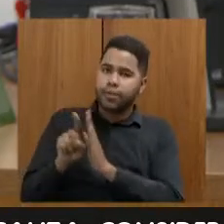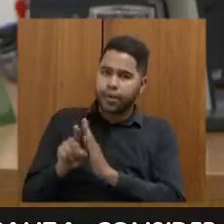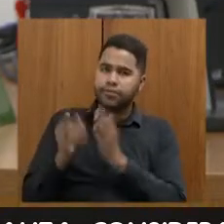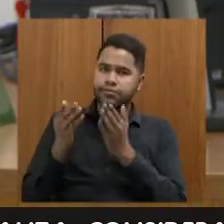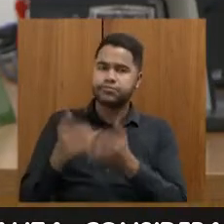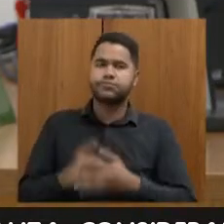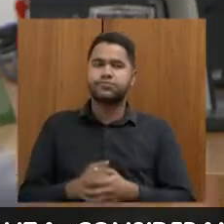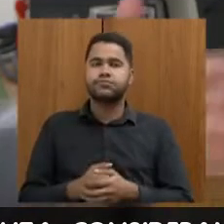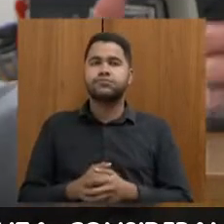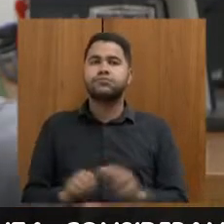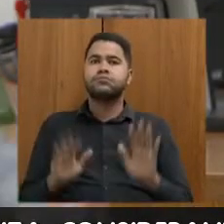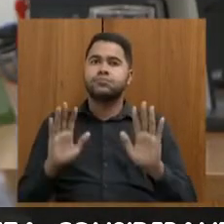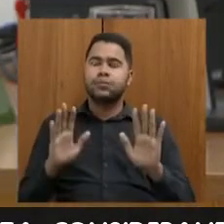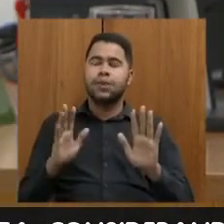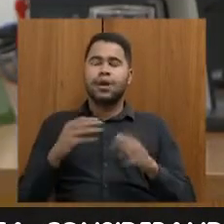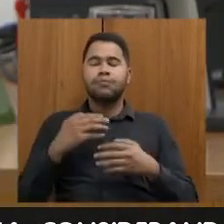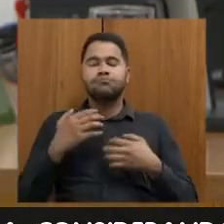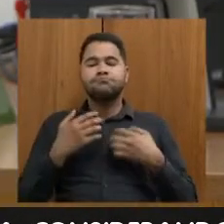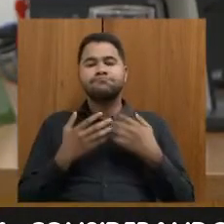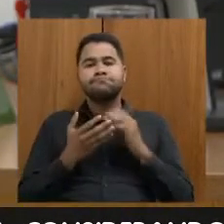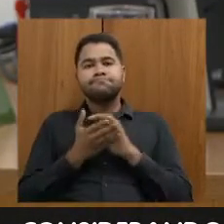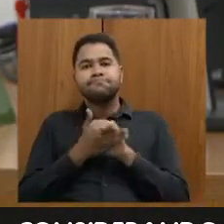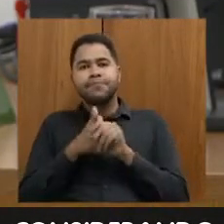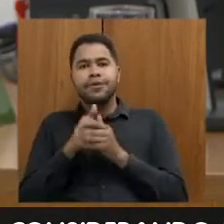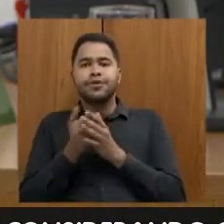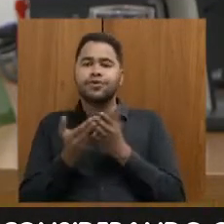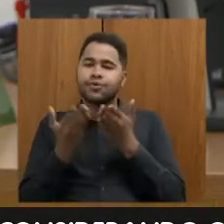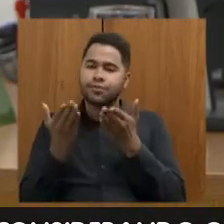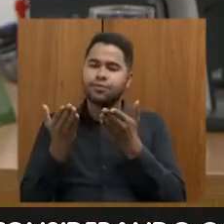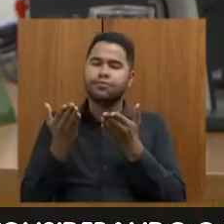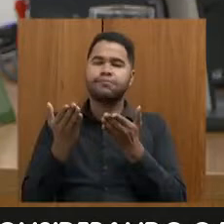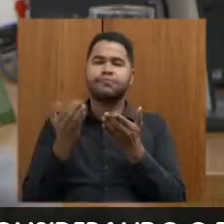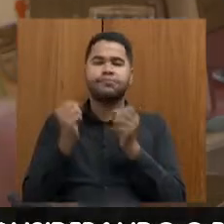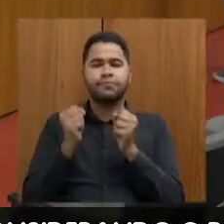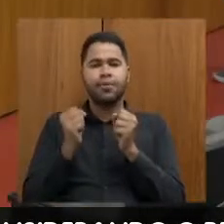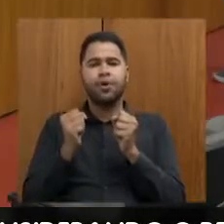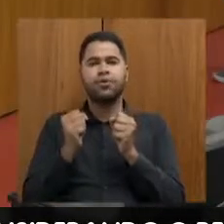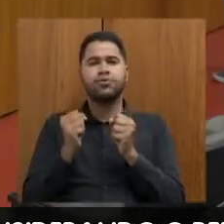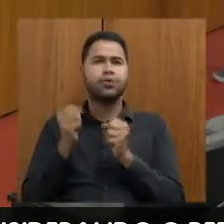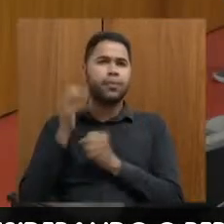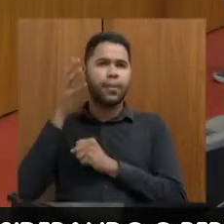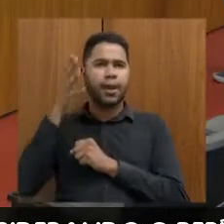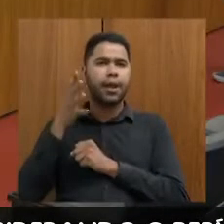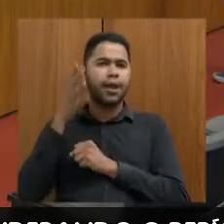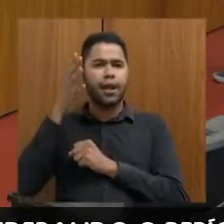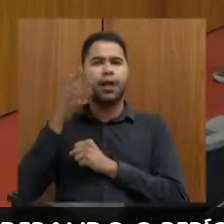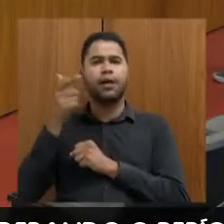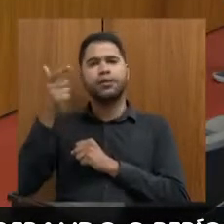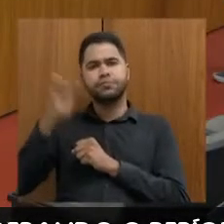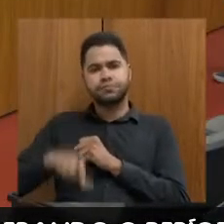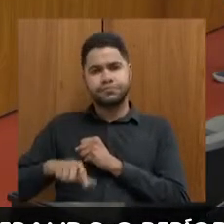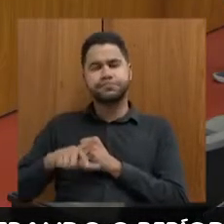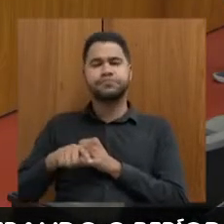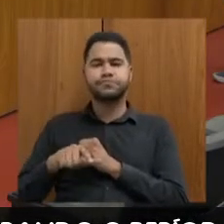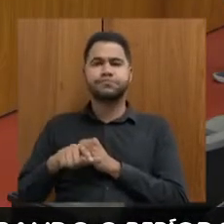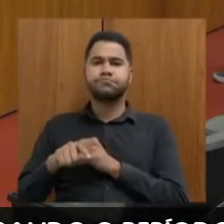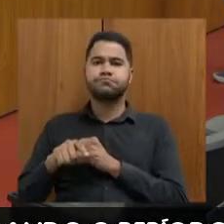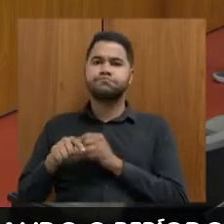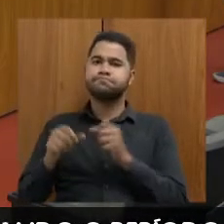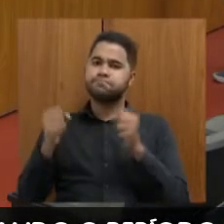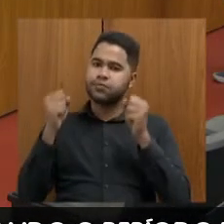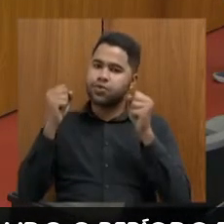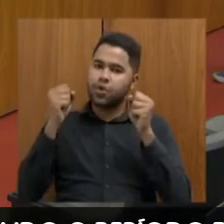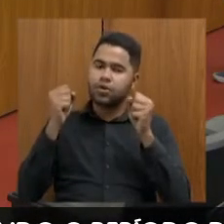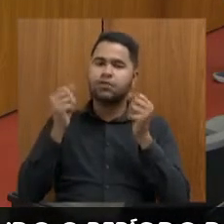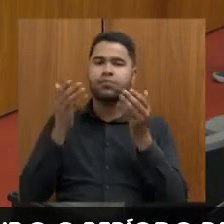lá né mas estou ancioso para ouvir o nosso secretário marcada E mais uma vez né a torcida pela sua